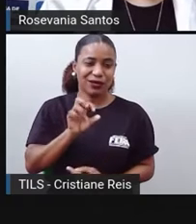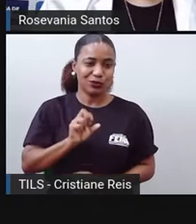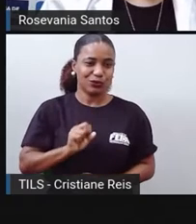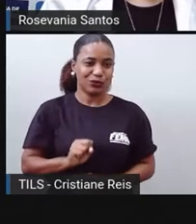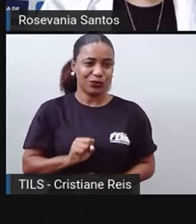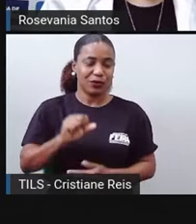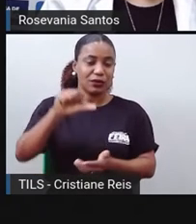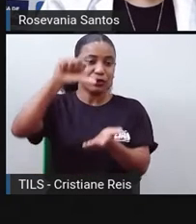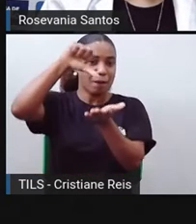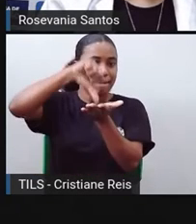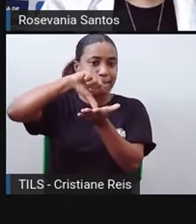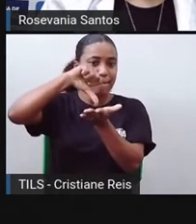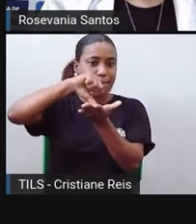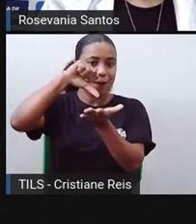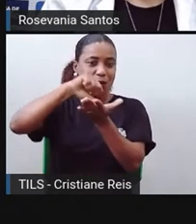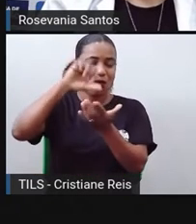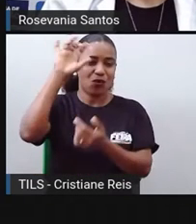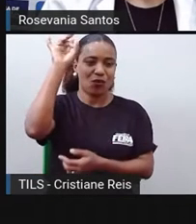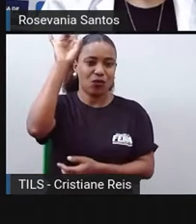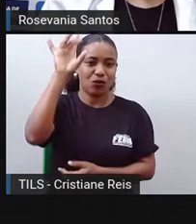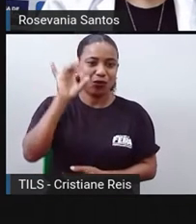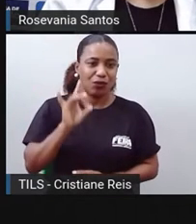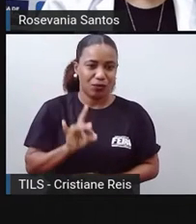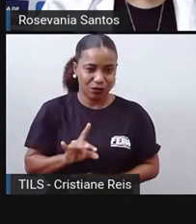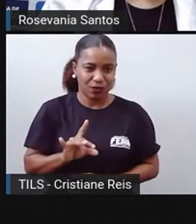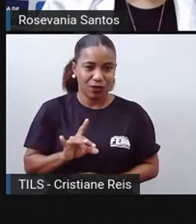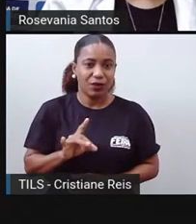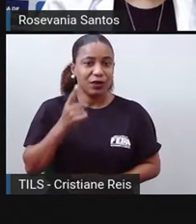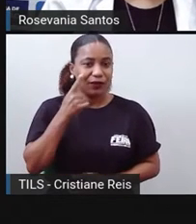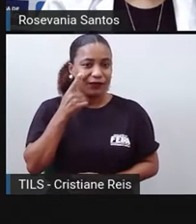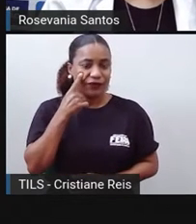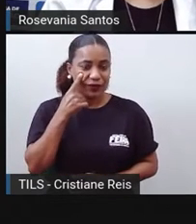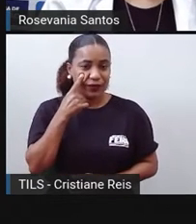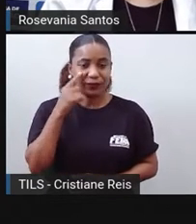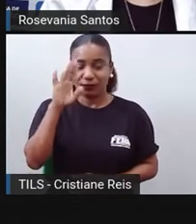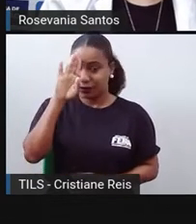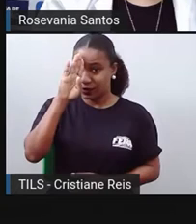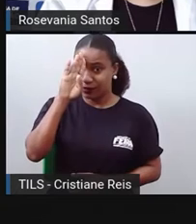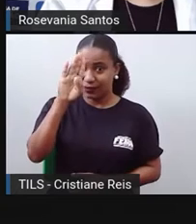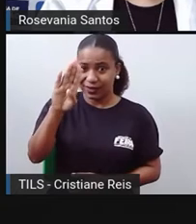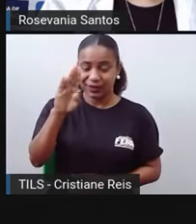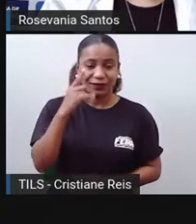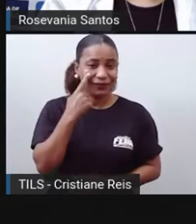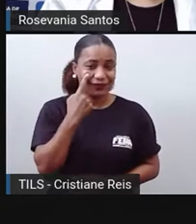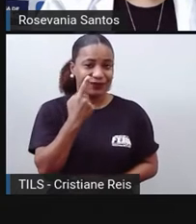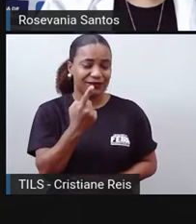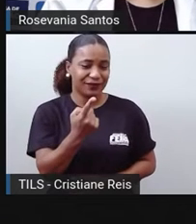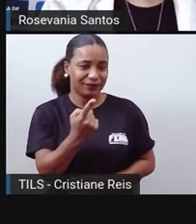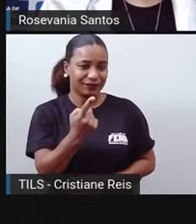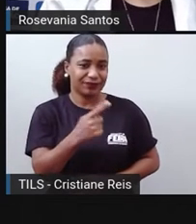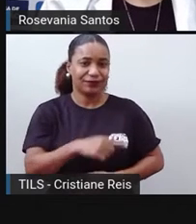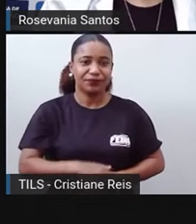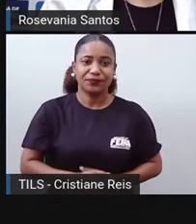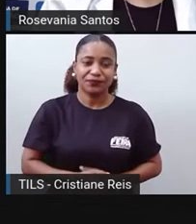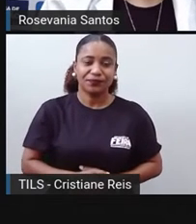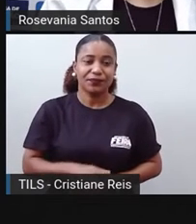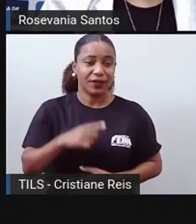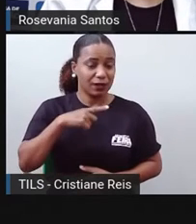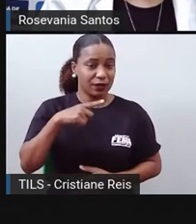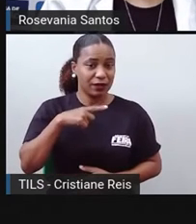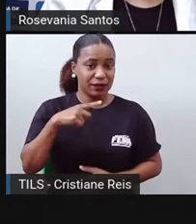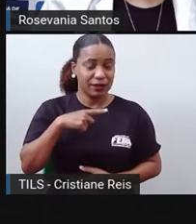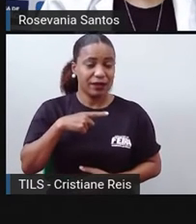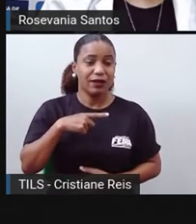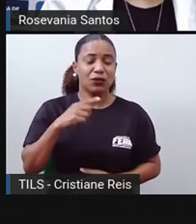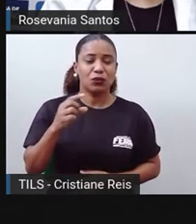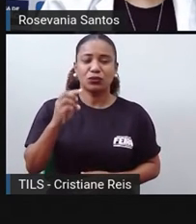zona polar, ela começa a ser contada aqui, são os paralelos principais, tá, gente? E que dá essa divisão das áreas, né,